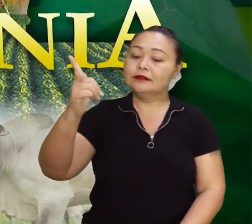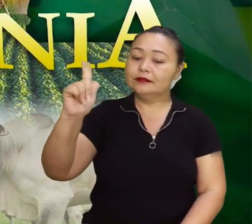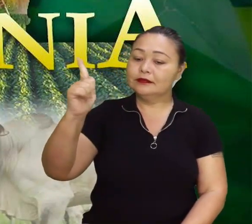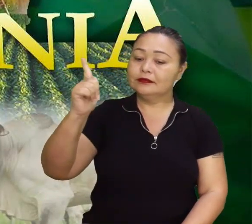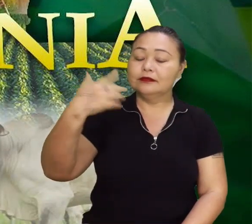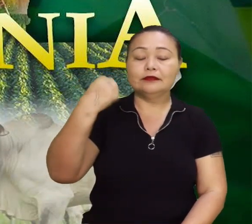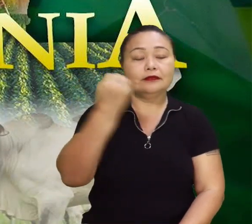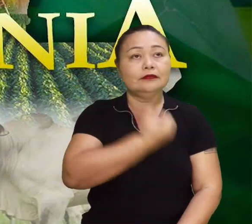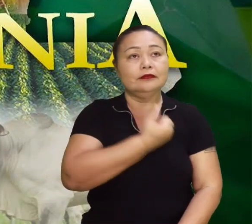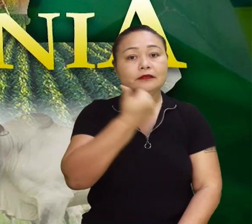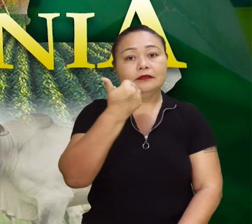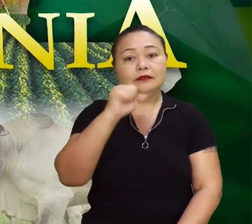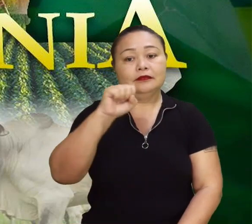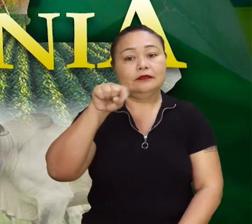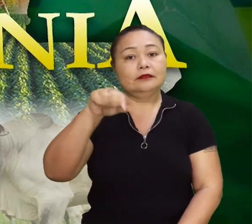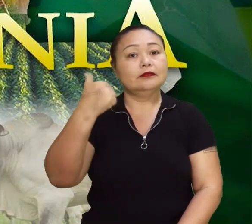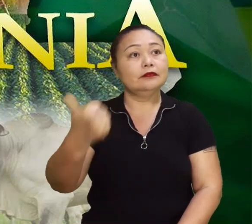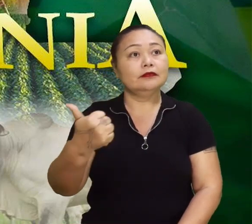número